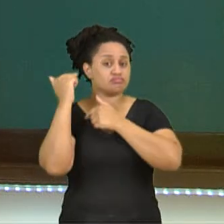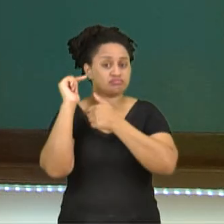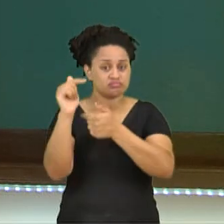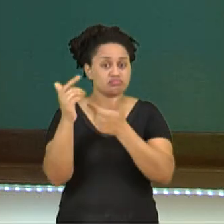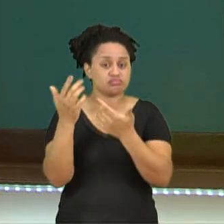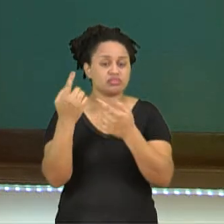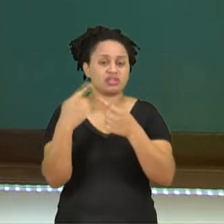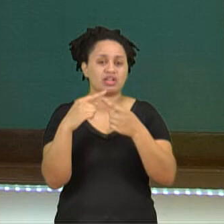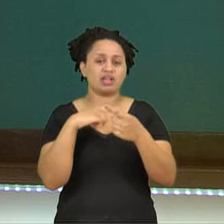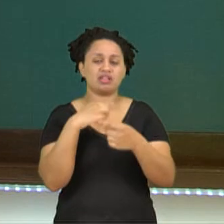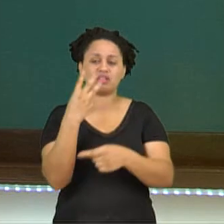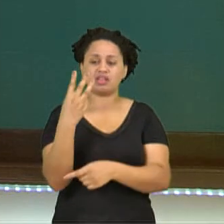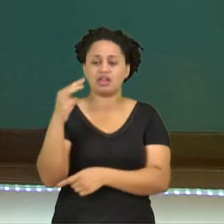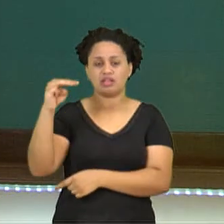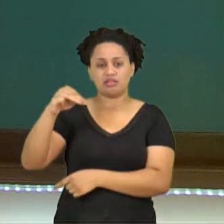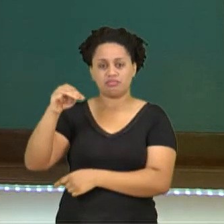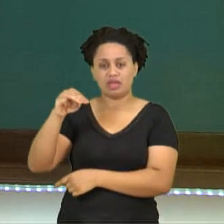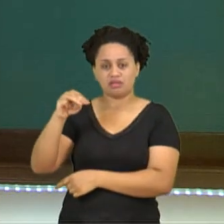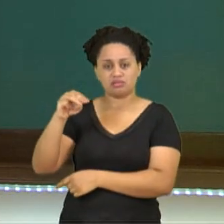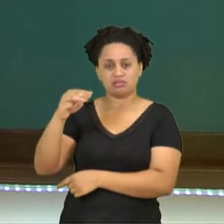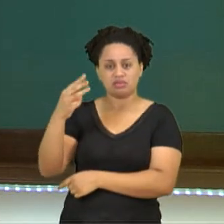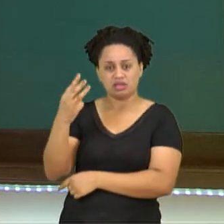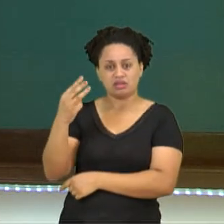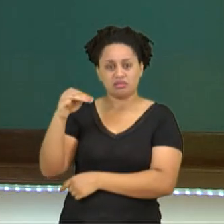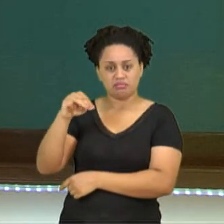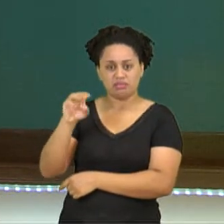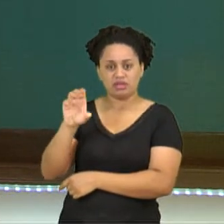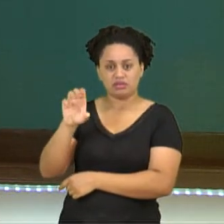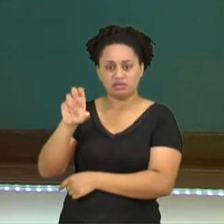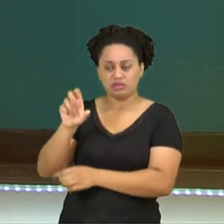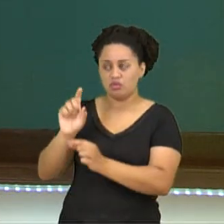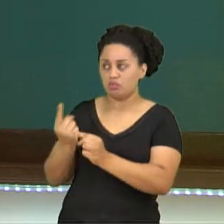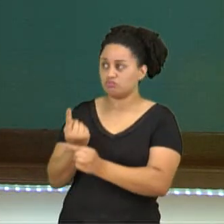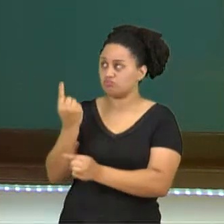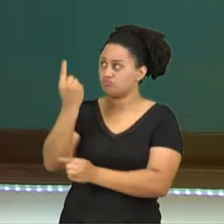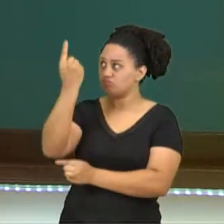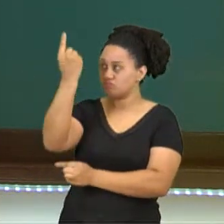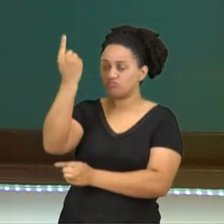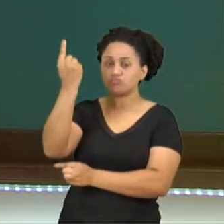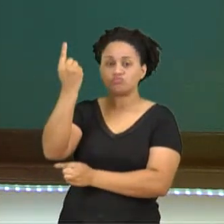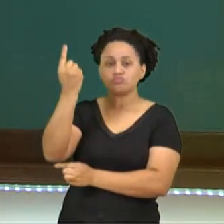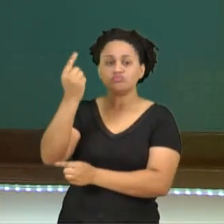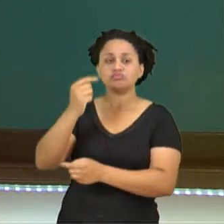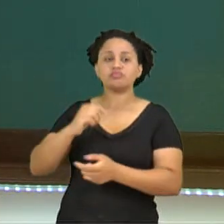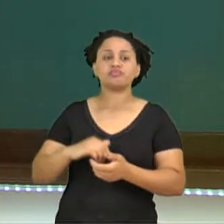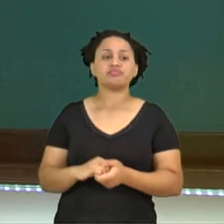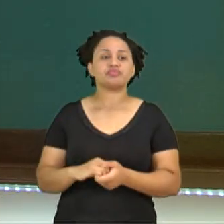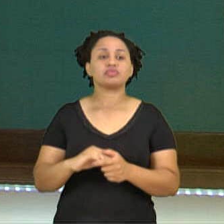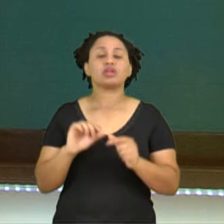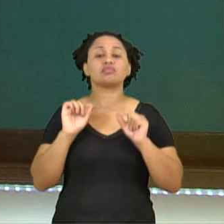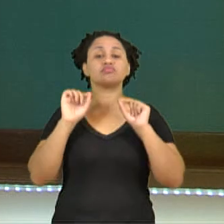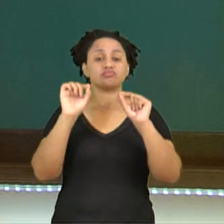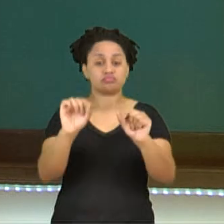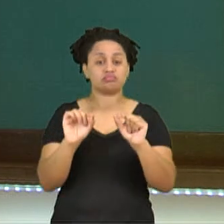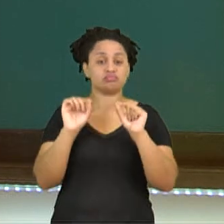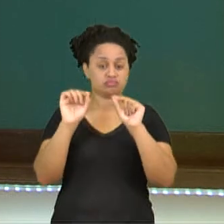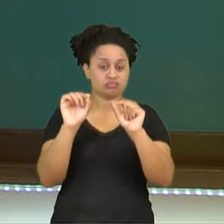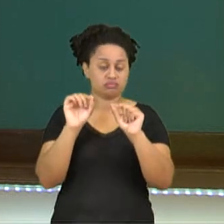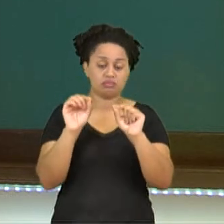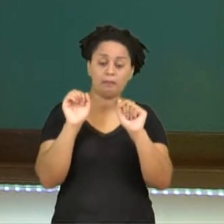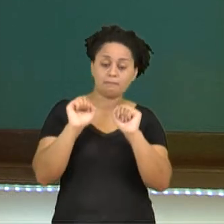tem 3,5 metros de altura, certo? Quem que são os jogadores